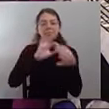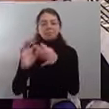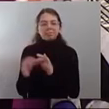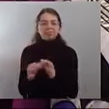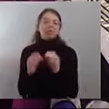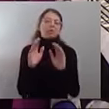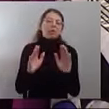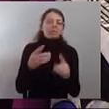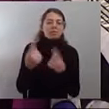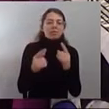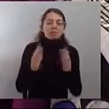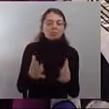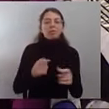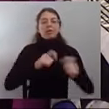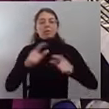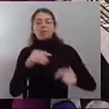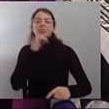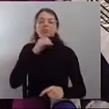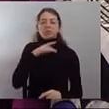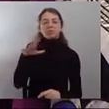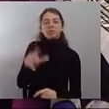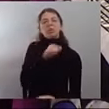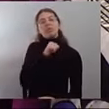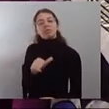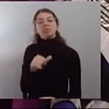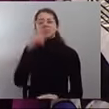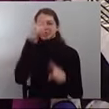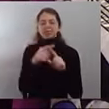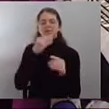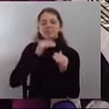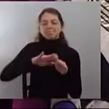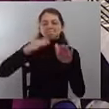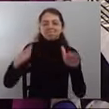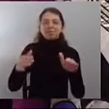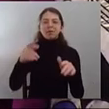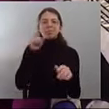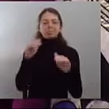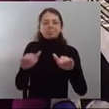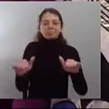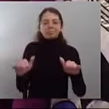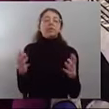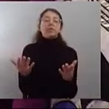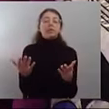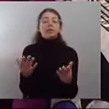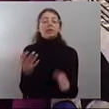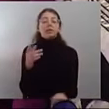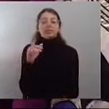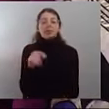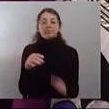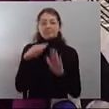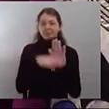autorização à Amadora, a Sintra ou a Lisboa para não impermeabilizar leitos de cheia em Oeiras. E segundo, sabem o que é que estava, isso sim, nesse programa